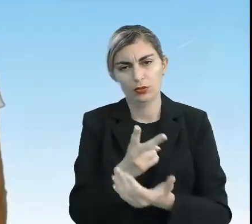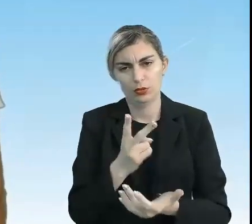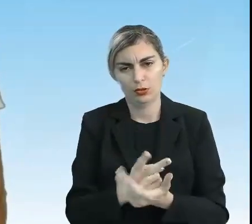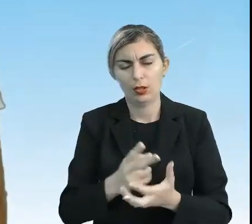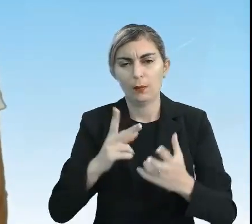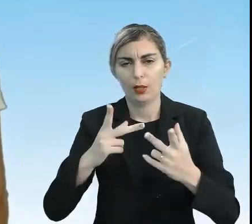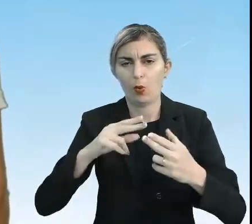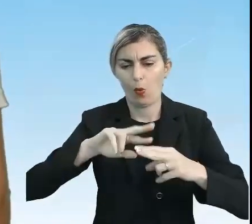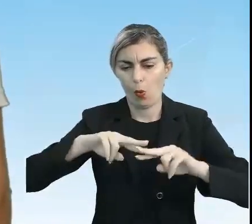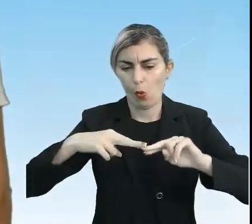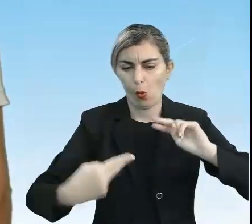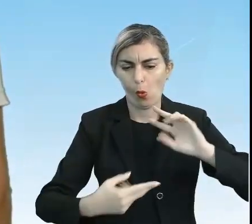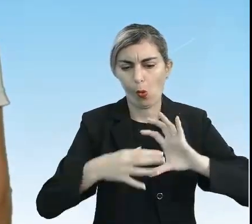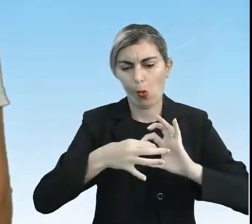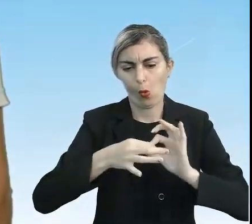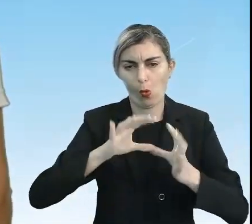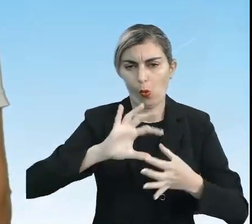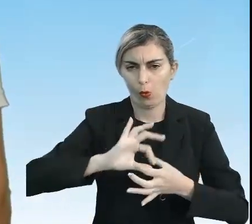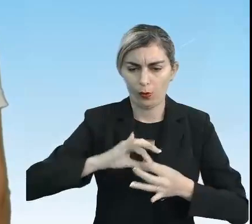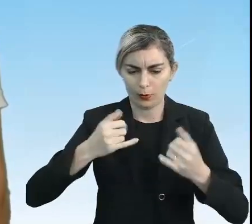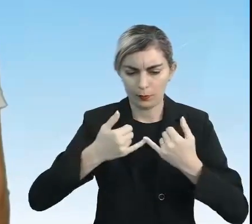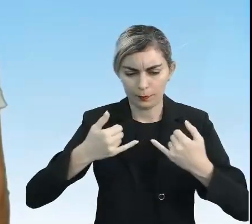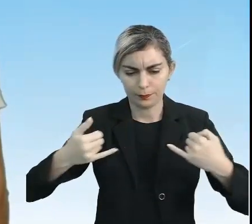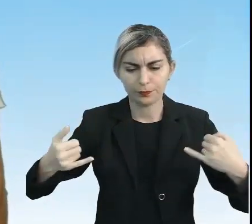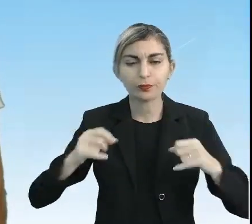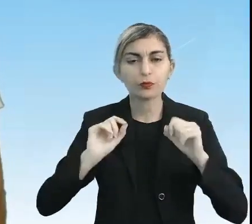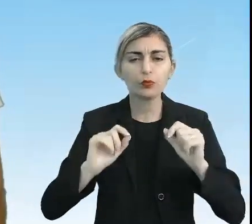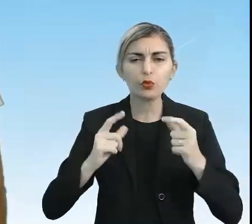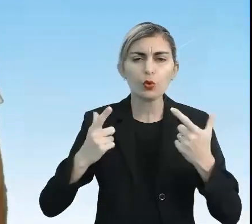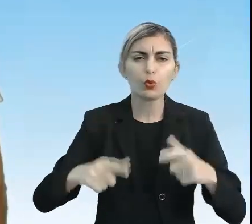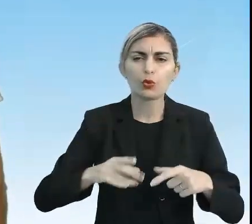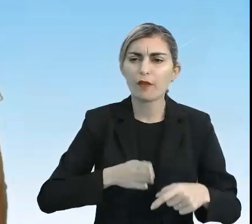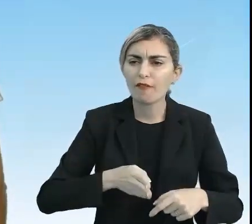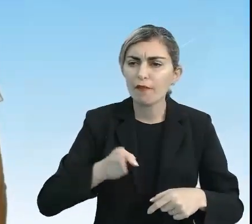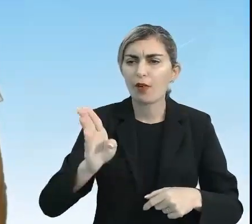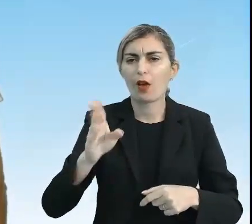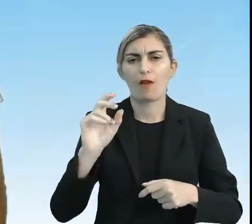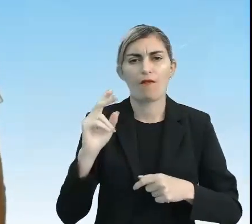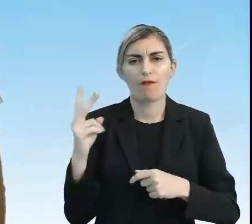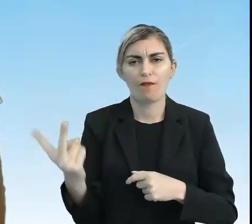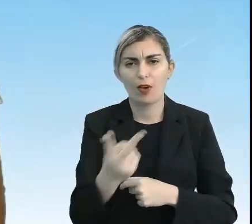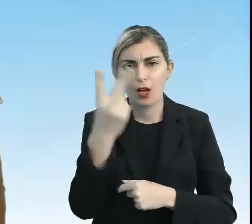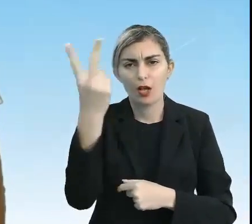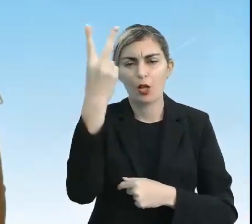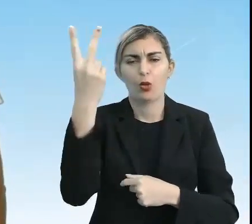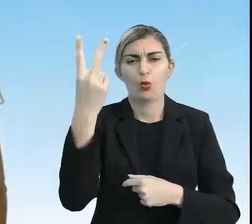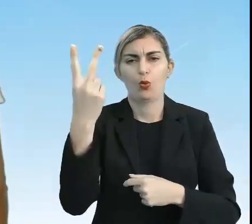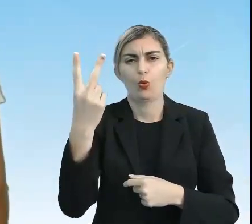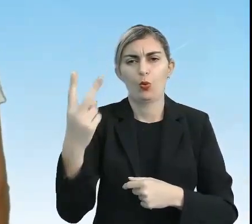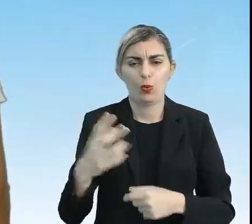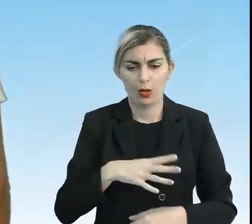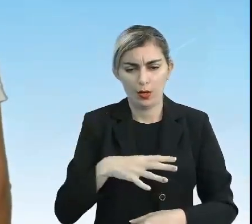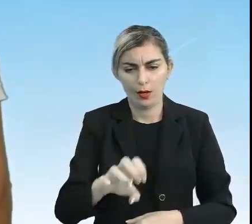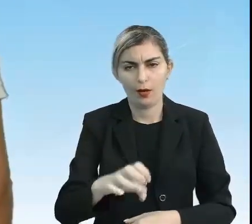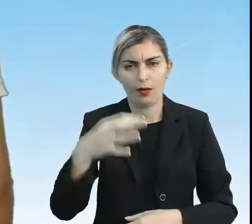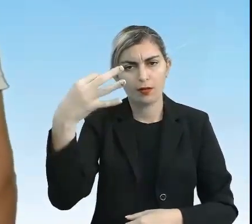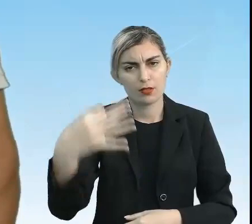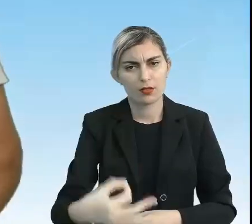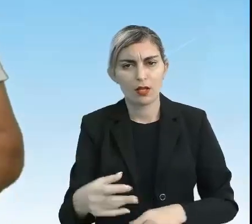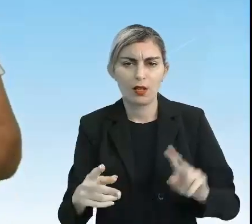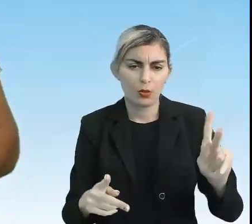corda, certo? Ou seja, em um fio, onde é que ele vai? O que é valor? O que é ética? O que é certo? O que é errado? É contigo,